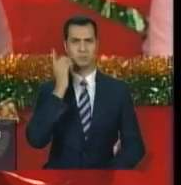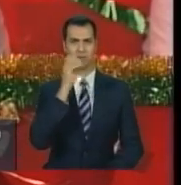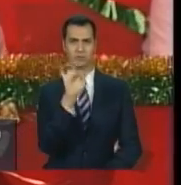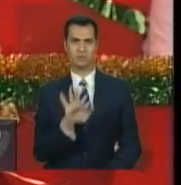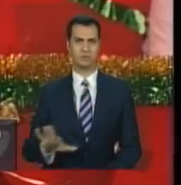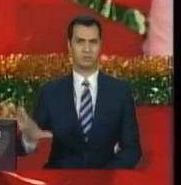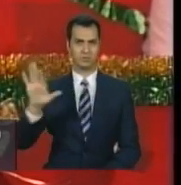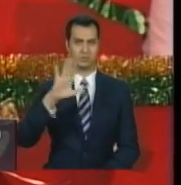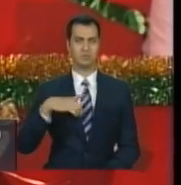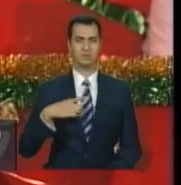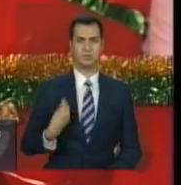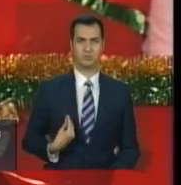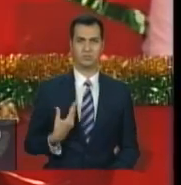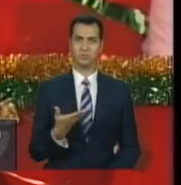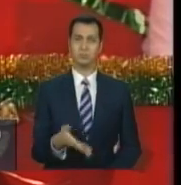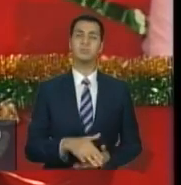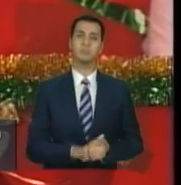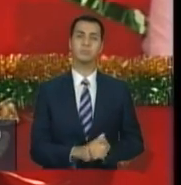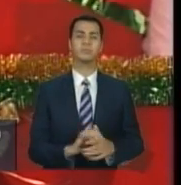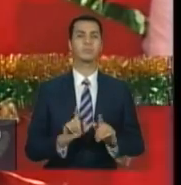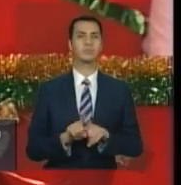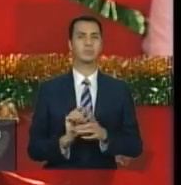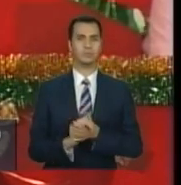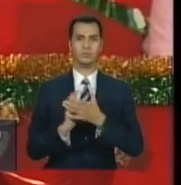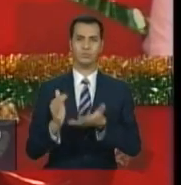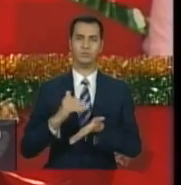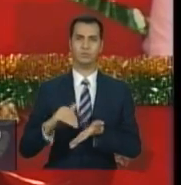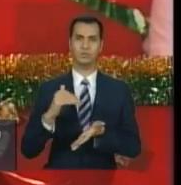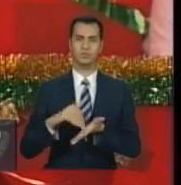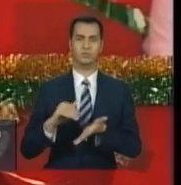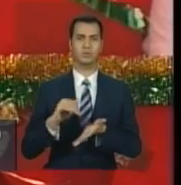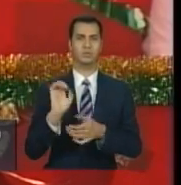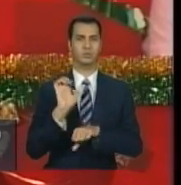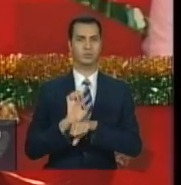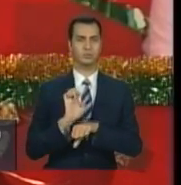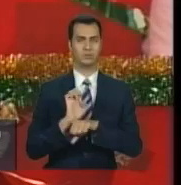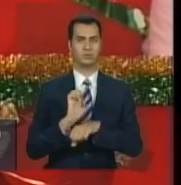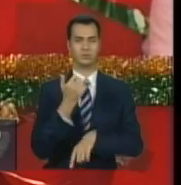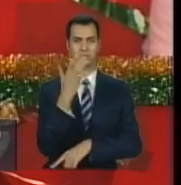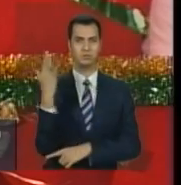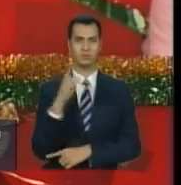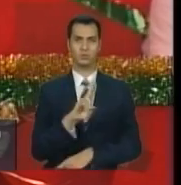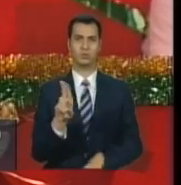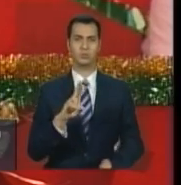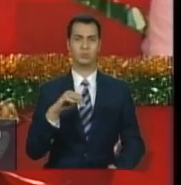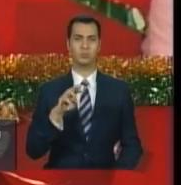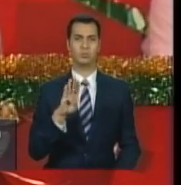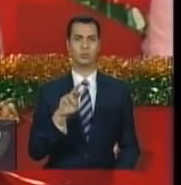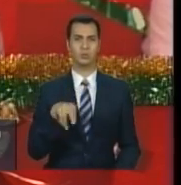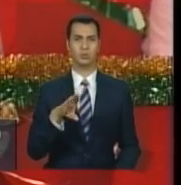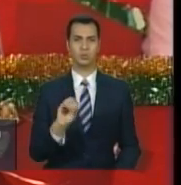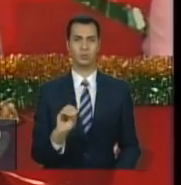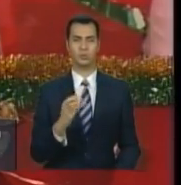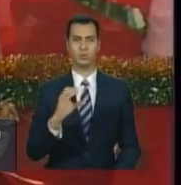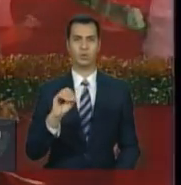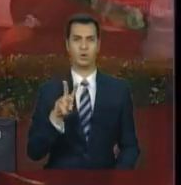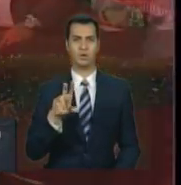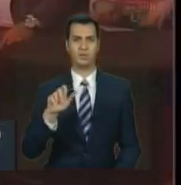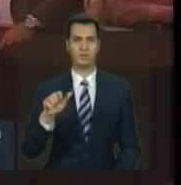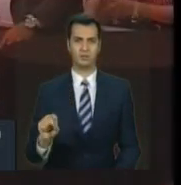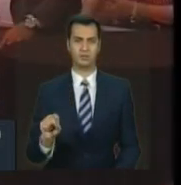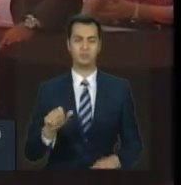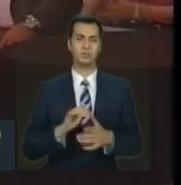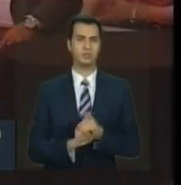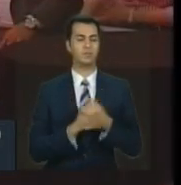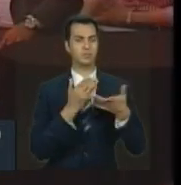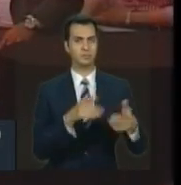estaduais, o secretário estadual do Meio Ambiente de São Paulo, Bruno Covas, o Jorge